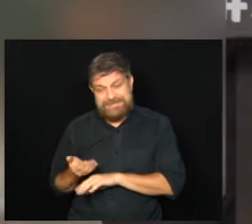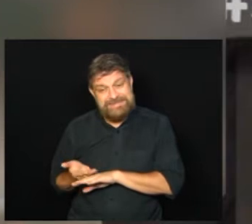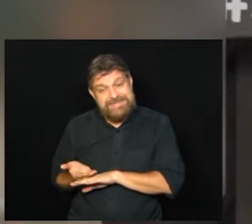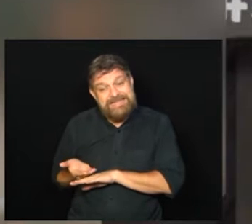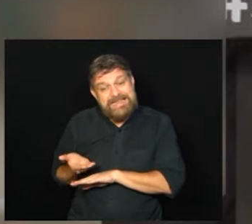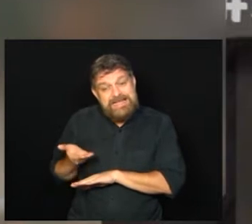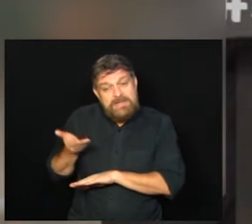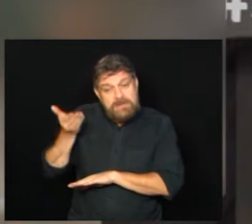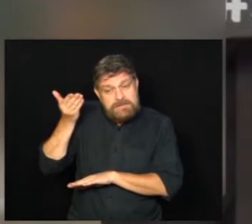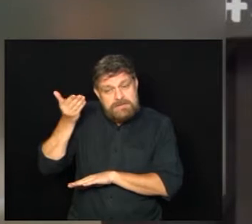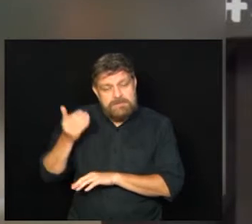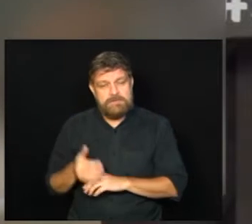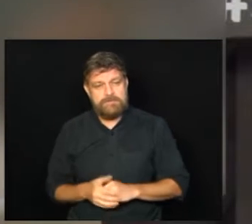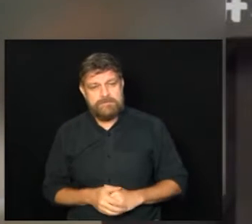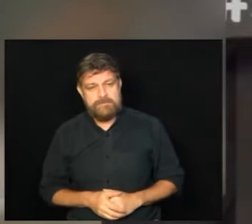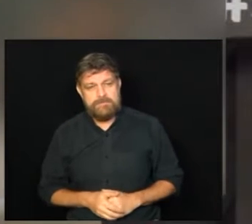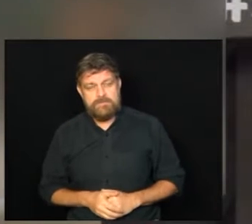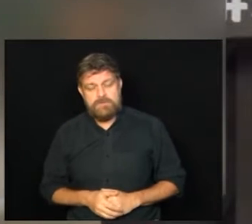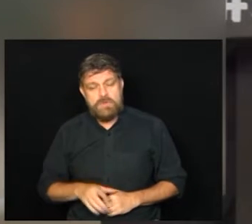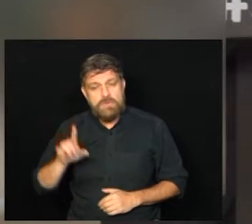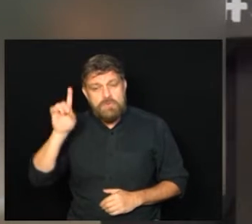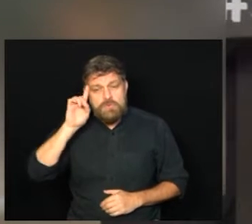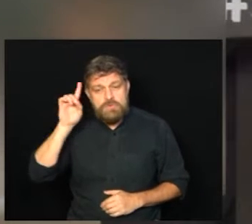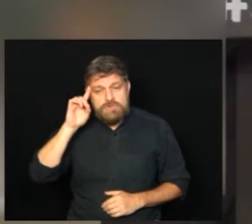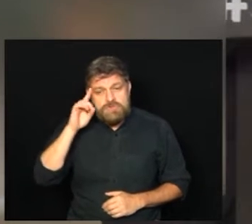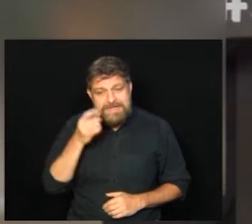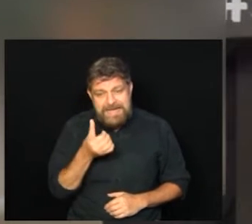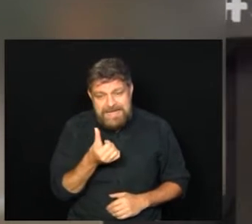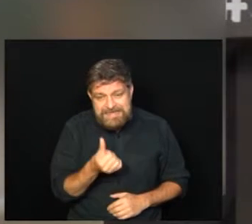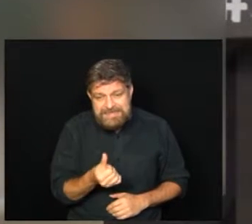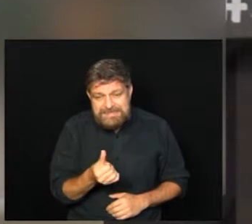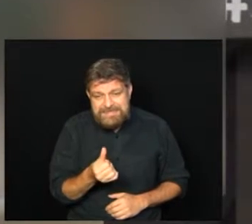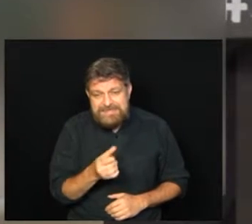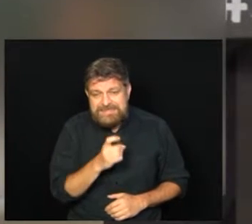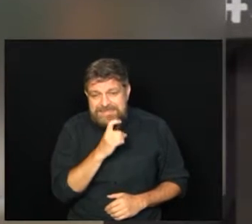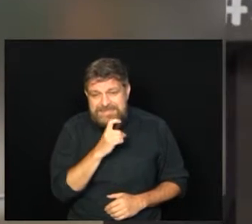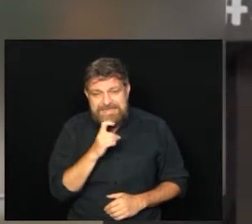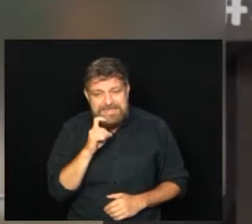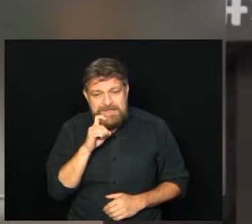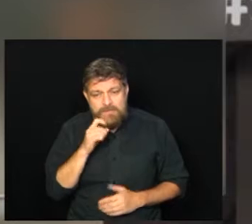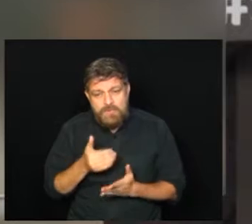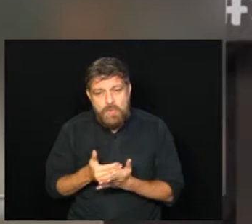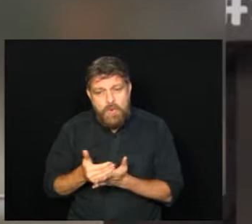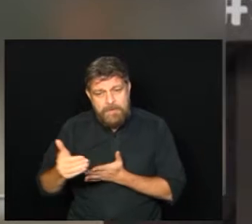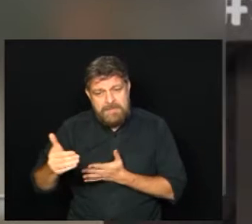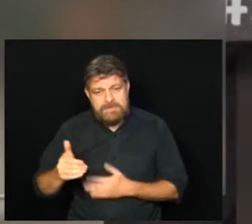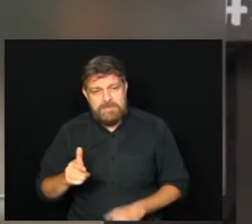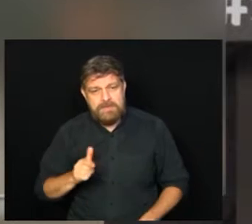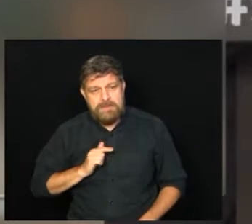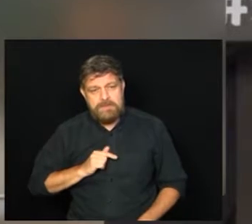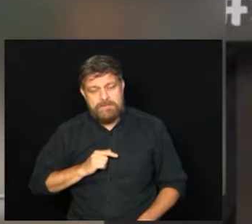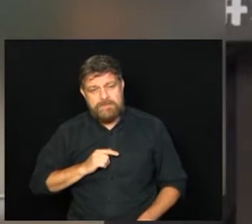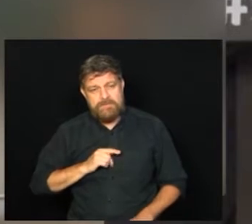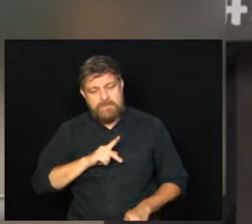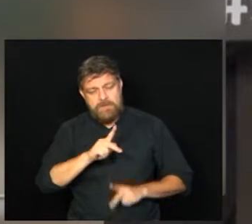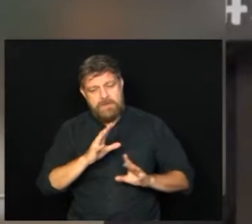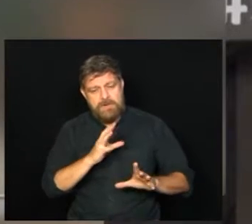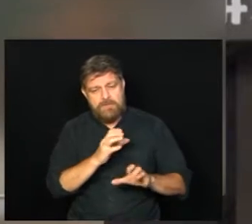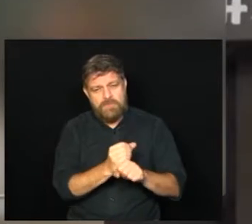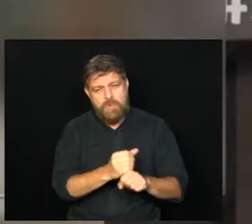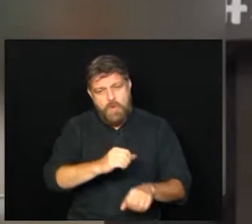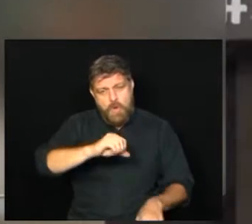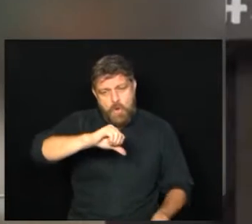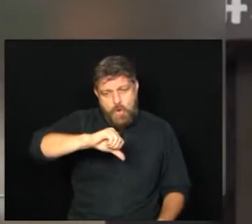acima de 60 anos, a partir do dia 6 de setembro. Um público estimado em cerca de